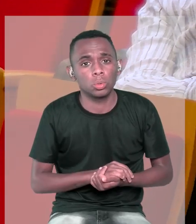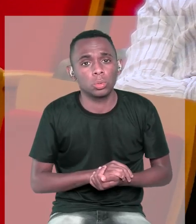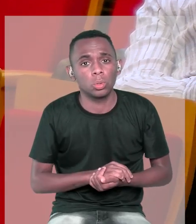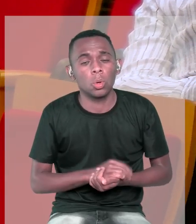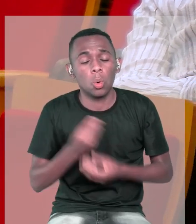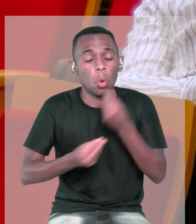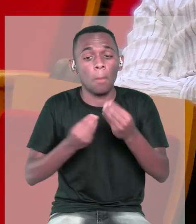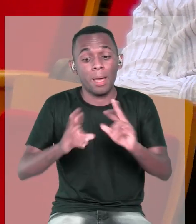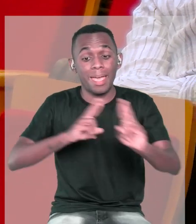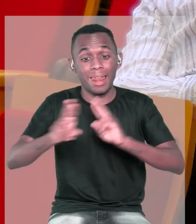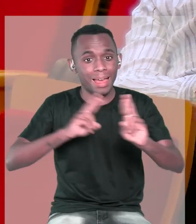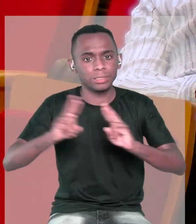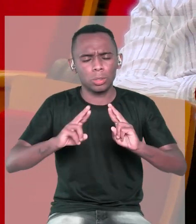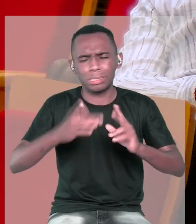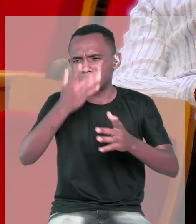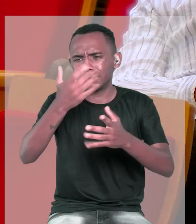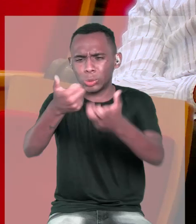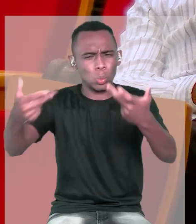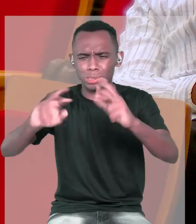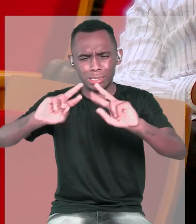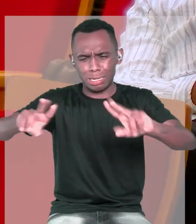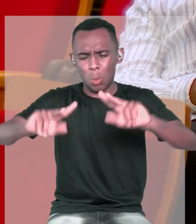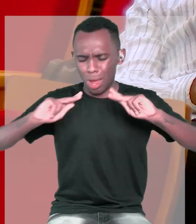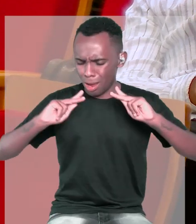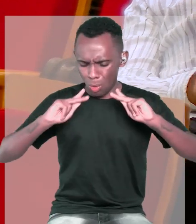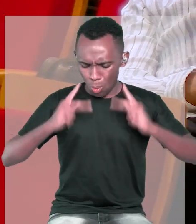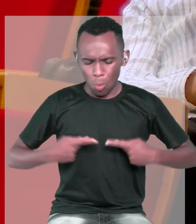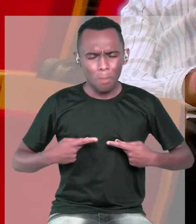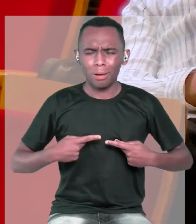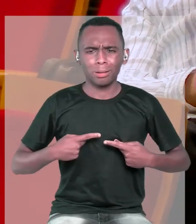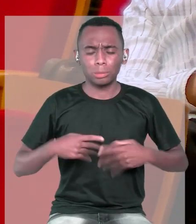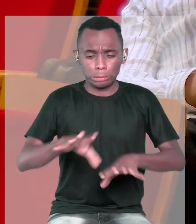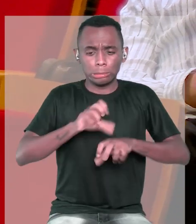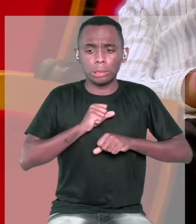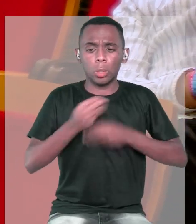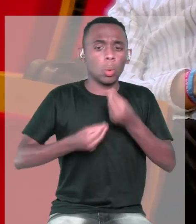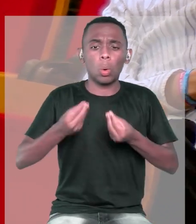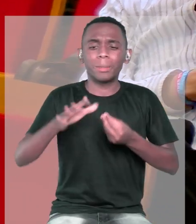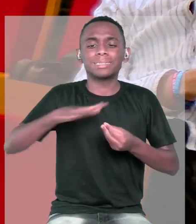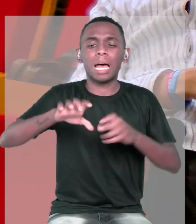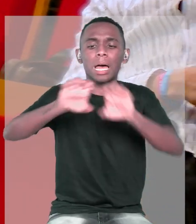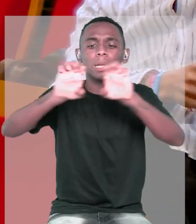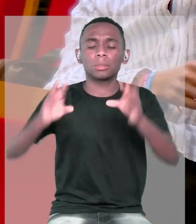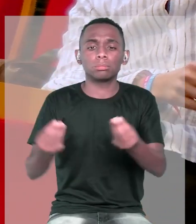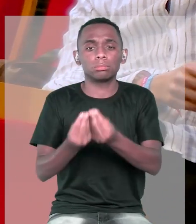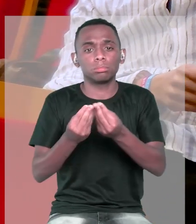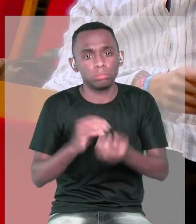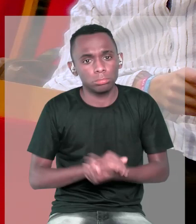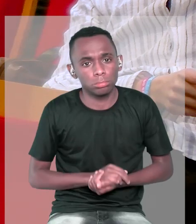nossa relação com os não-humanos nesse regime de apropriação ecológica?